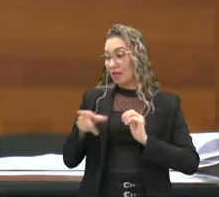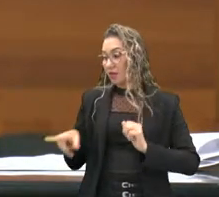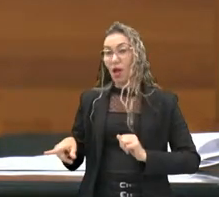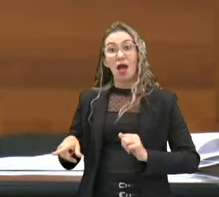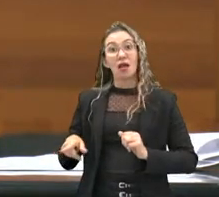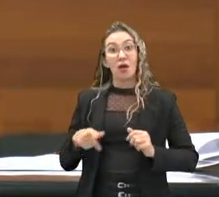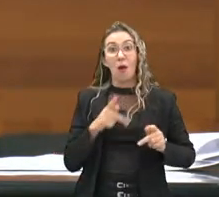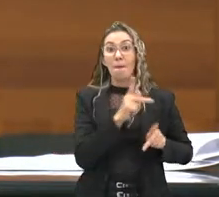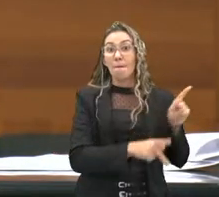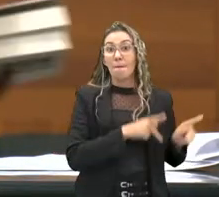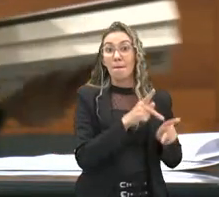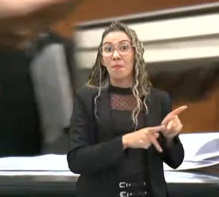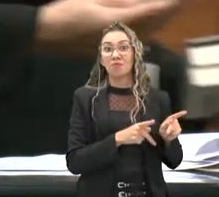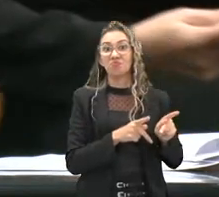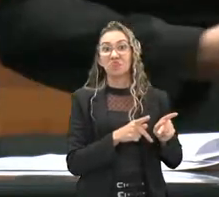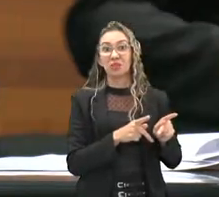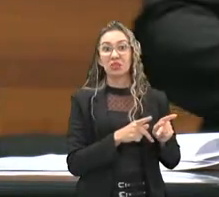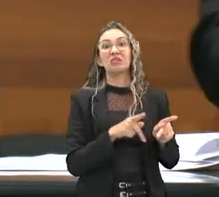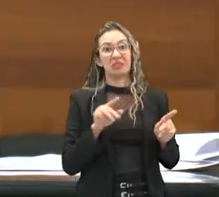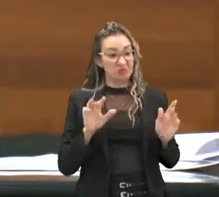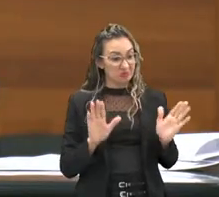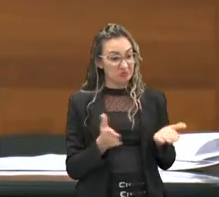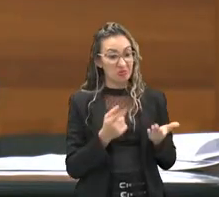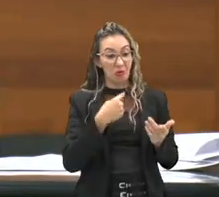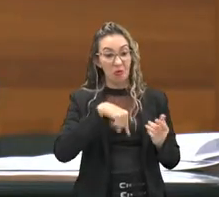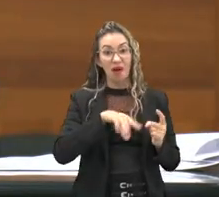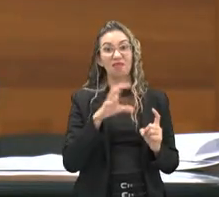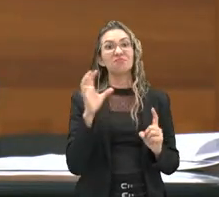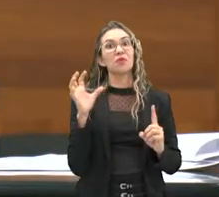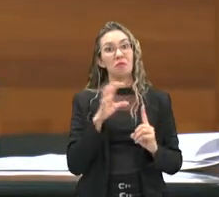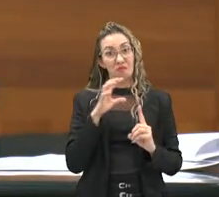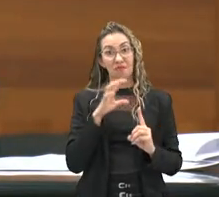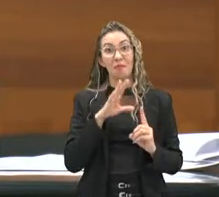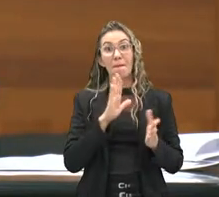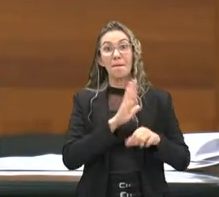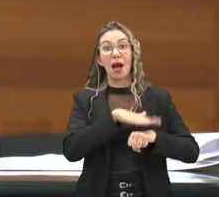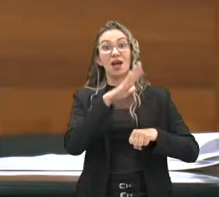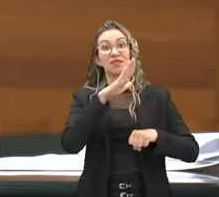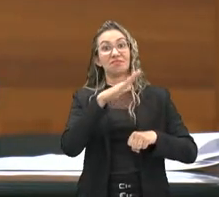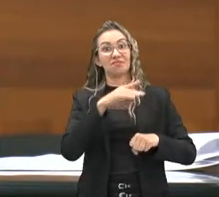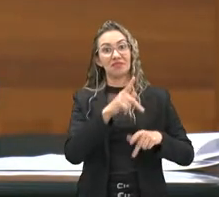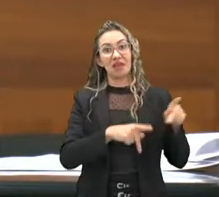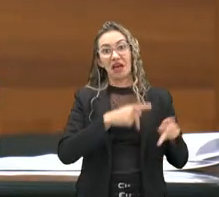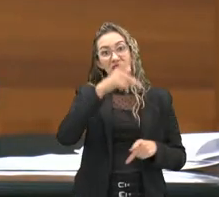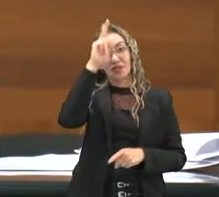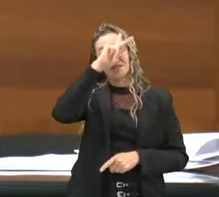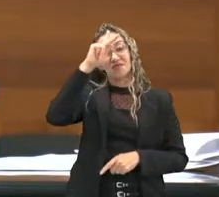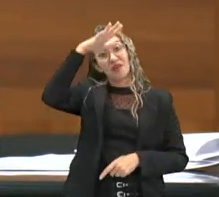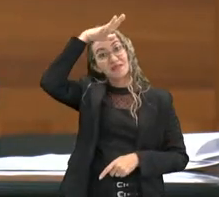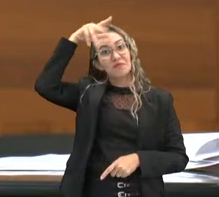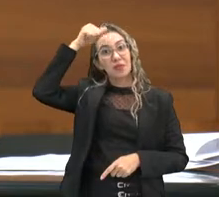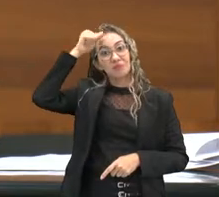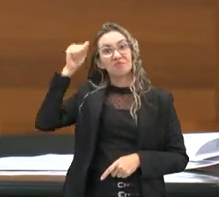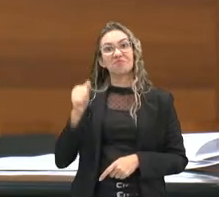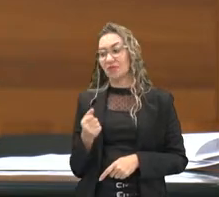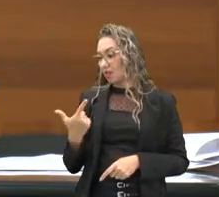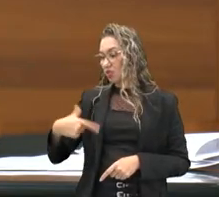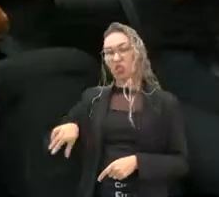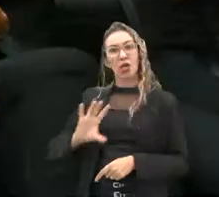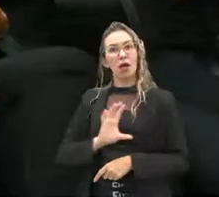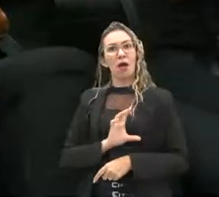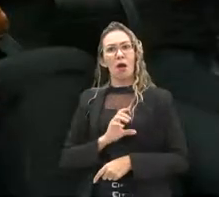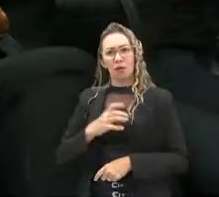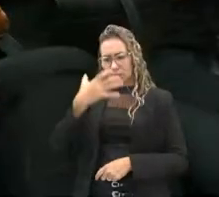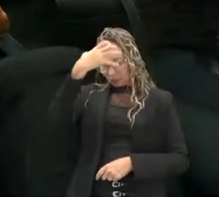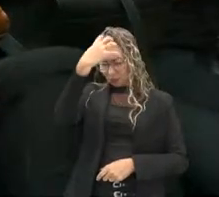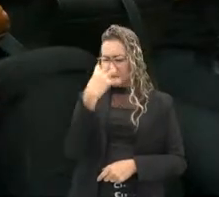influentes e respeitados da nossa história, se não contasse com a solidez de caráter, o amor incondicional, a palavra